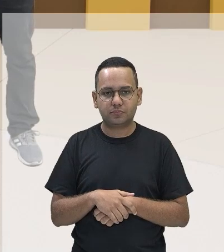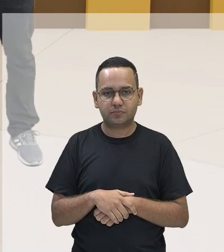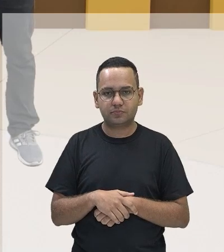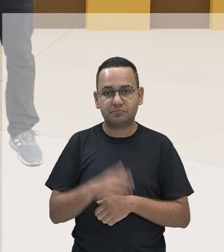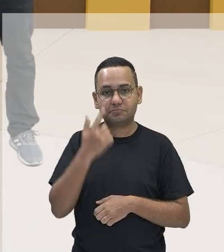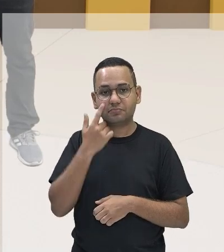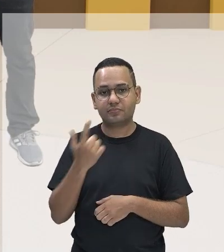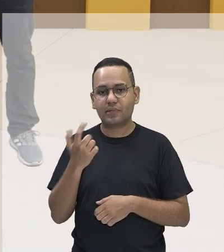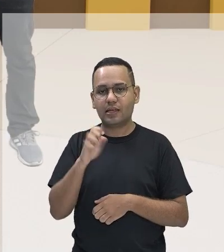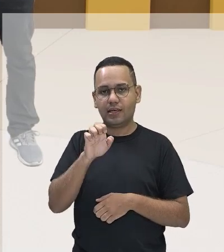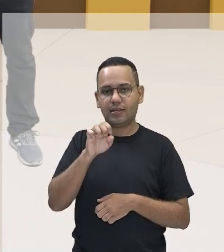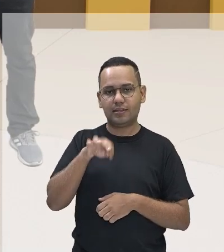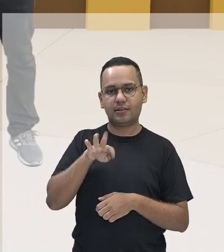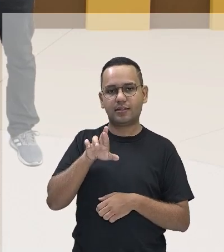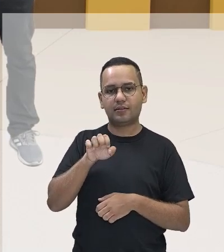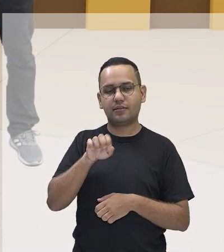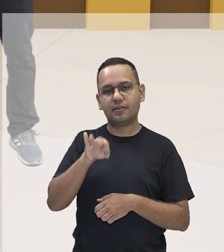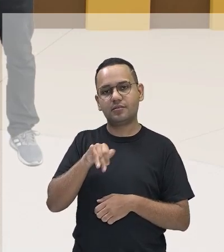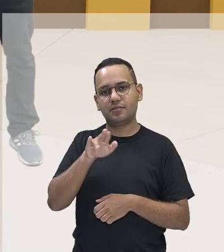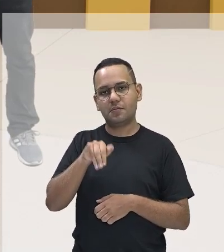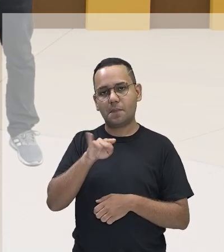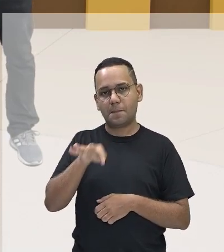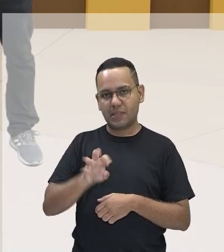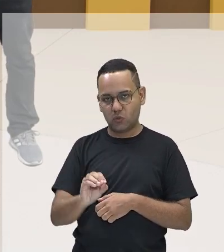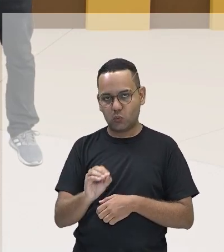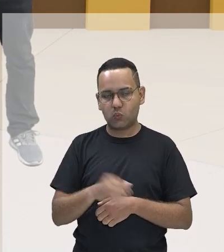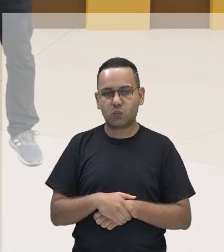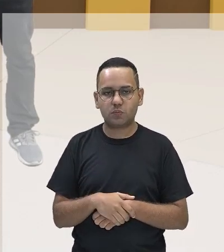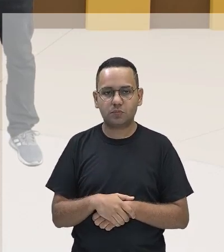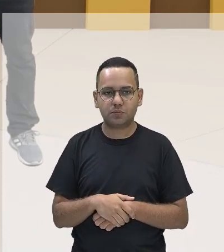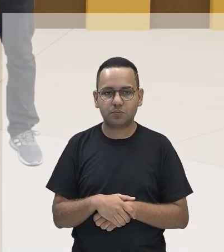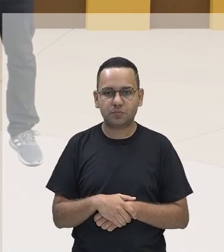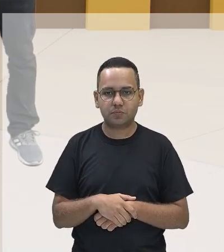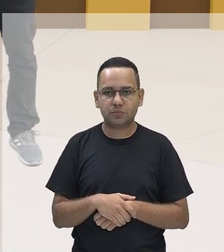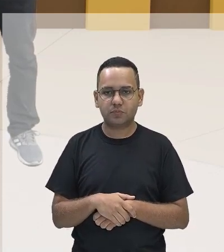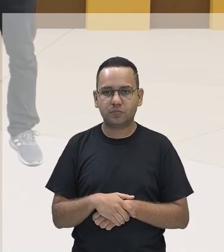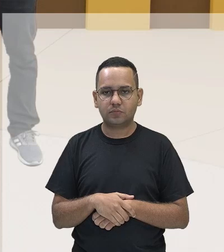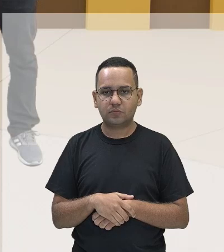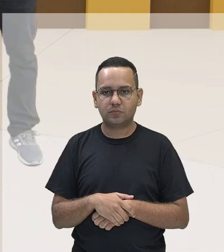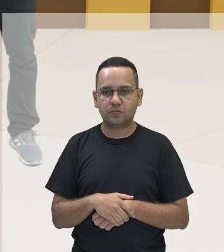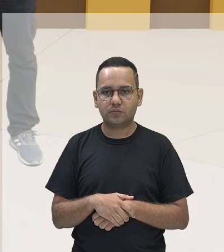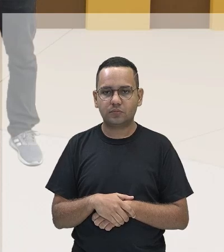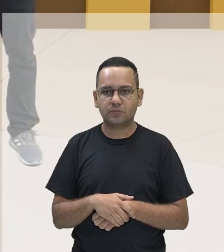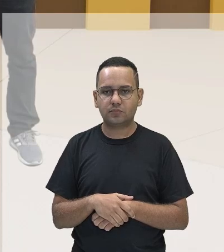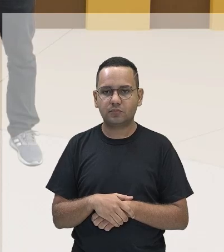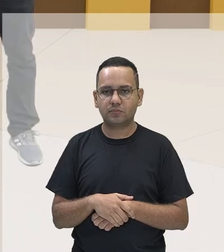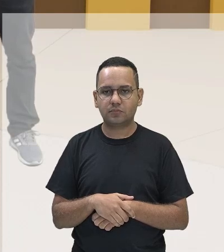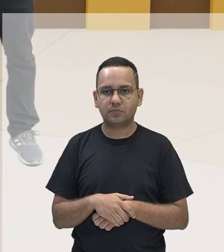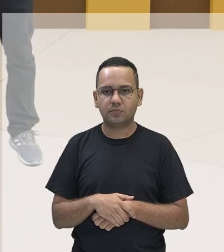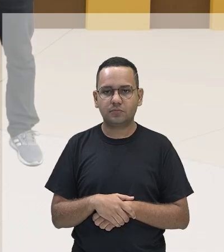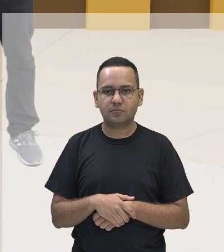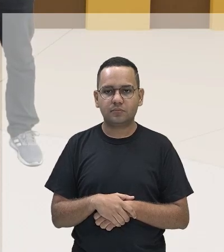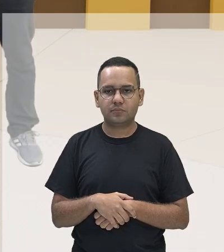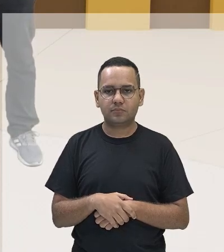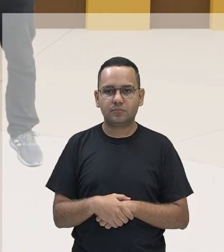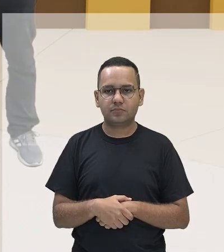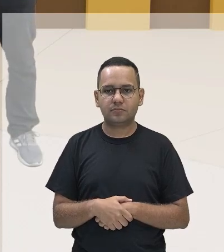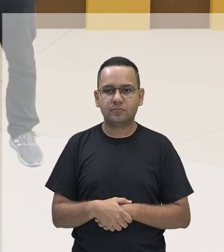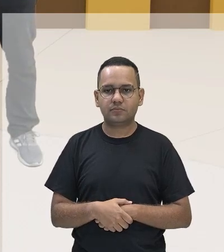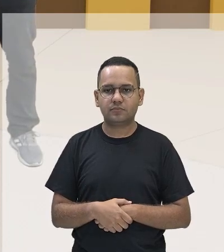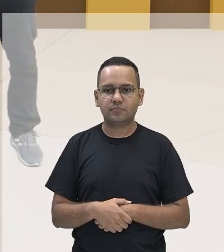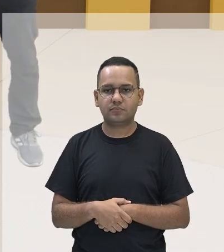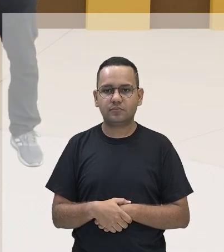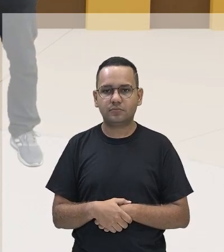entra também, né? Agora, esse tipo de entretenimento serve o quê? A gente quer, sei lá, a gente quer